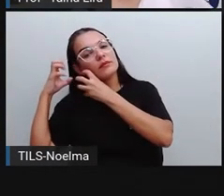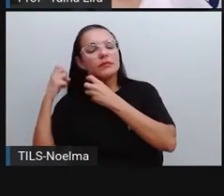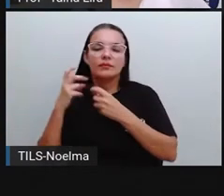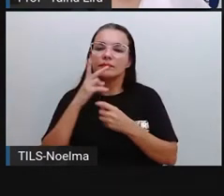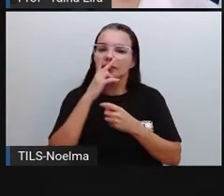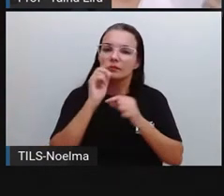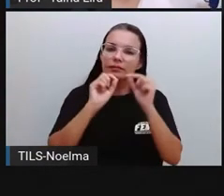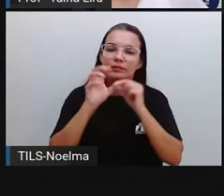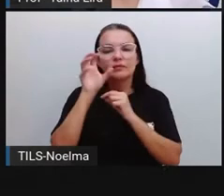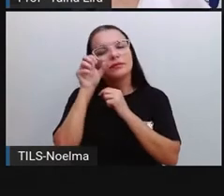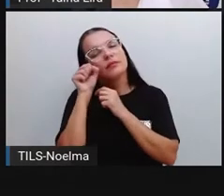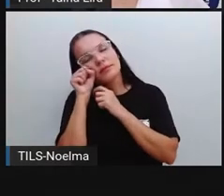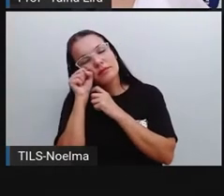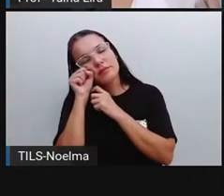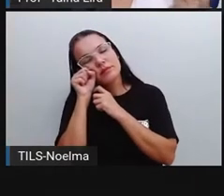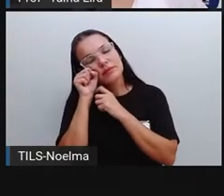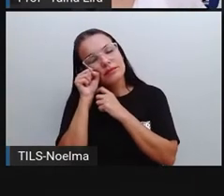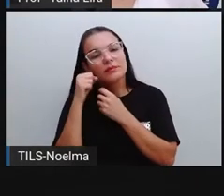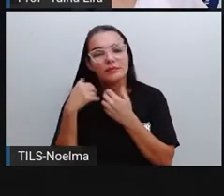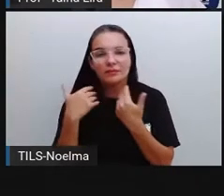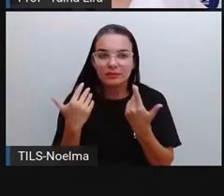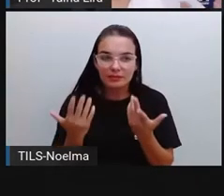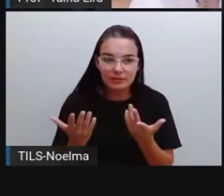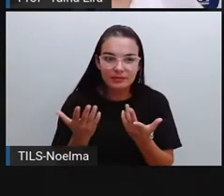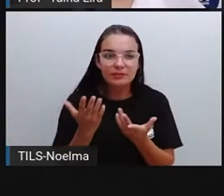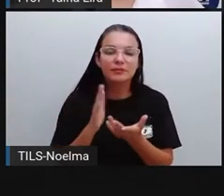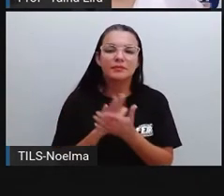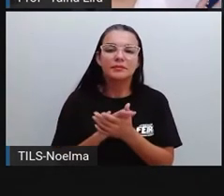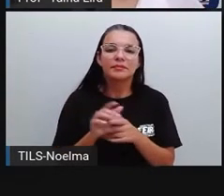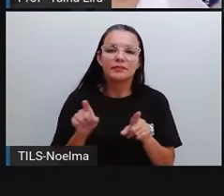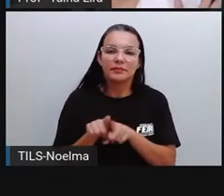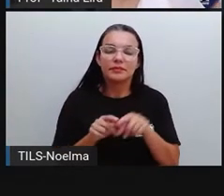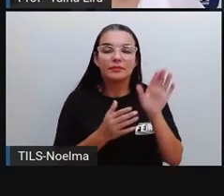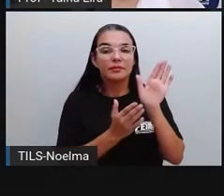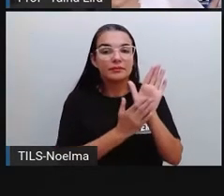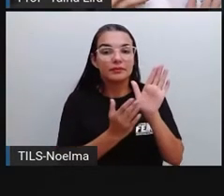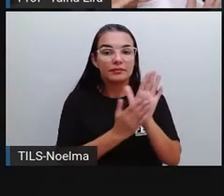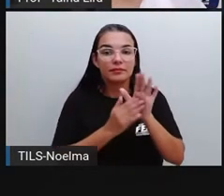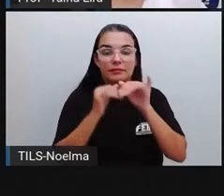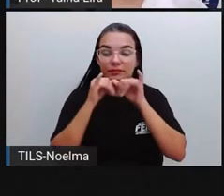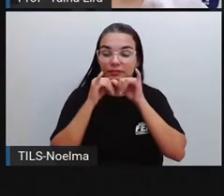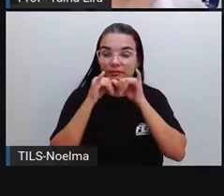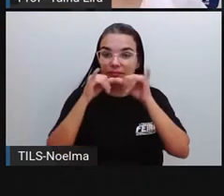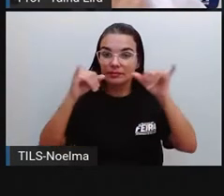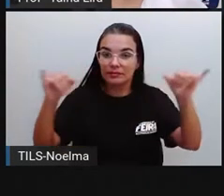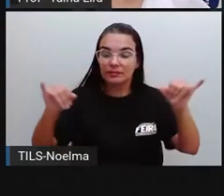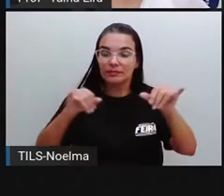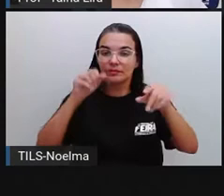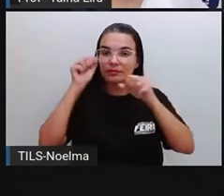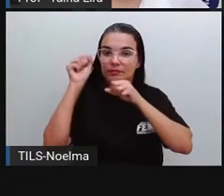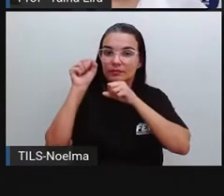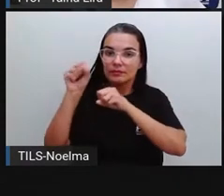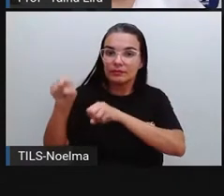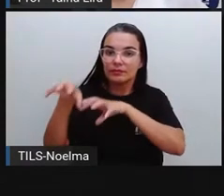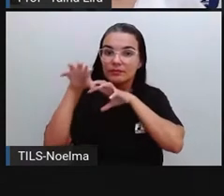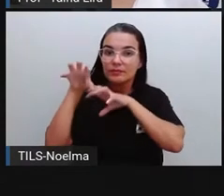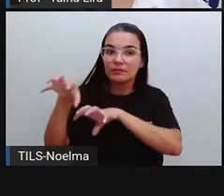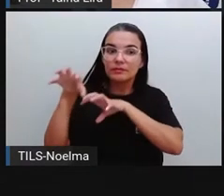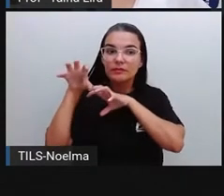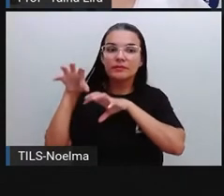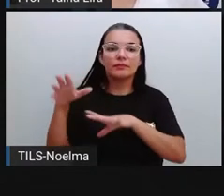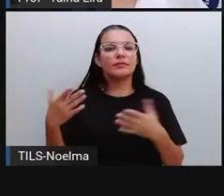geralmente a gente vai sonhar, né, quando está dormindo. E a maioria das pessoas, né, usam ali o travesseiro na hora de